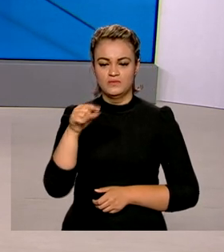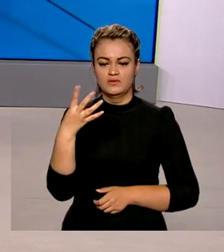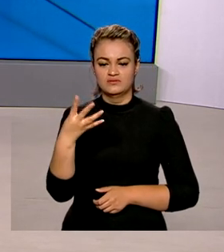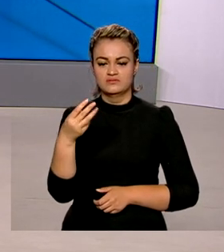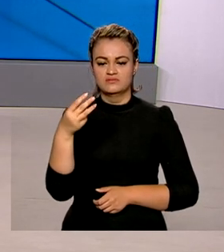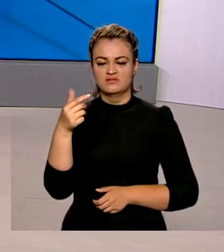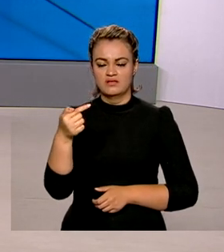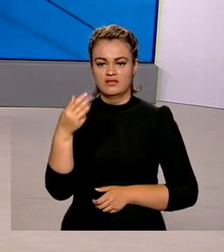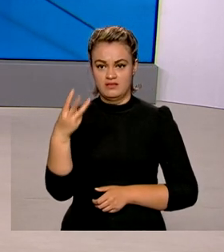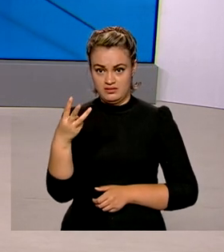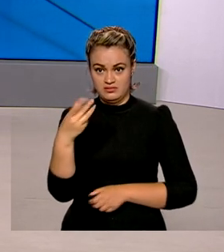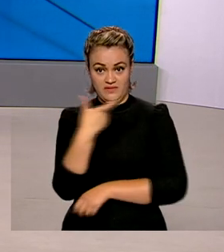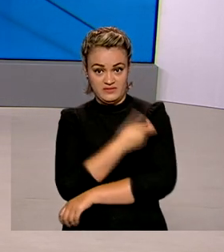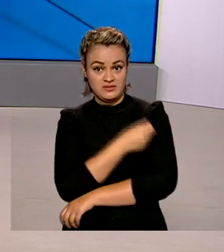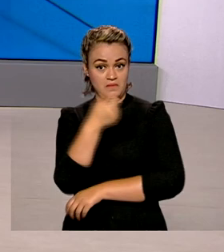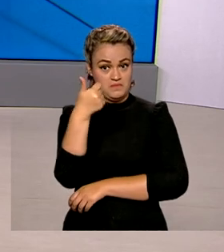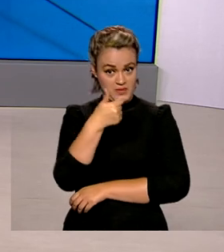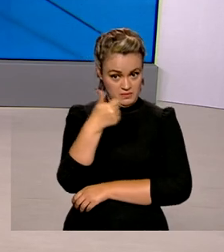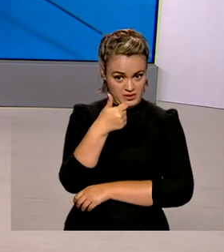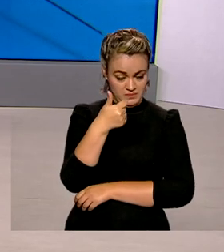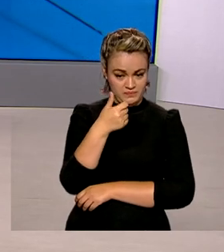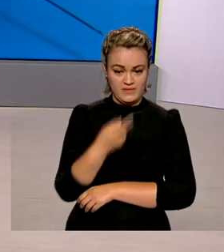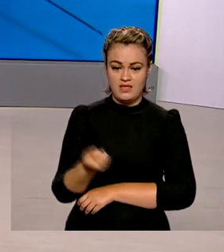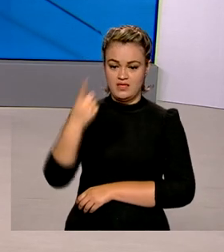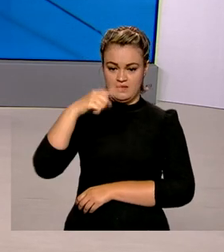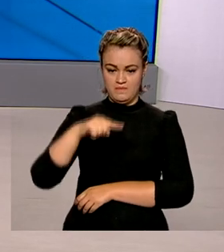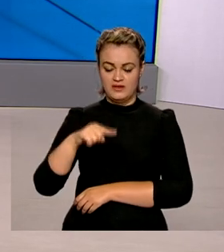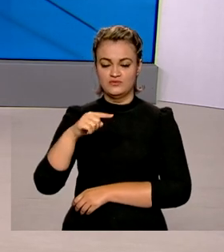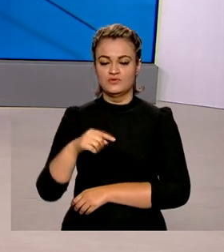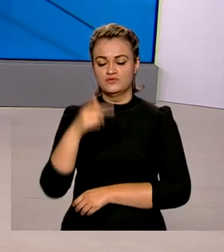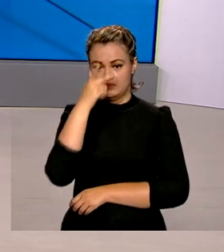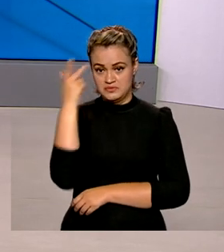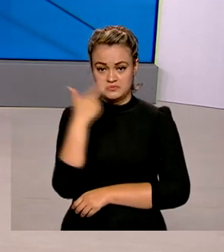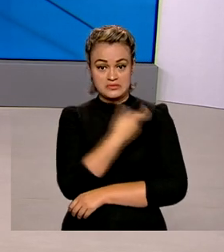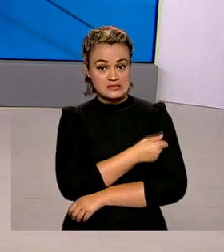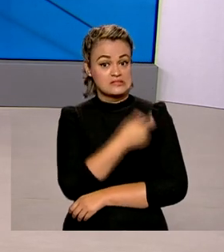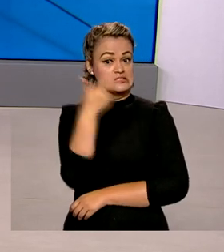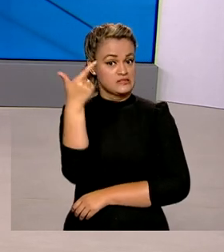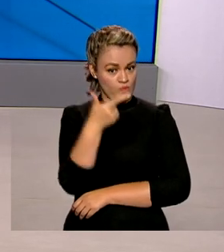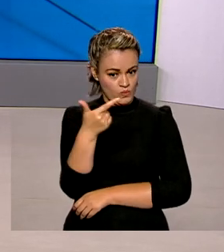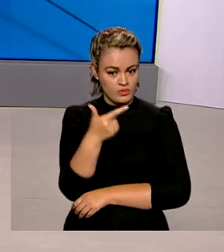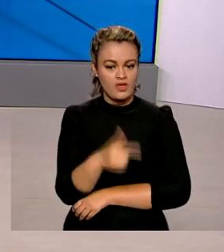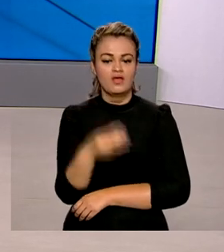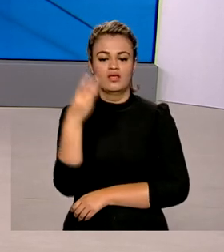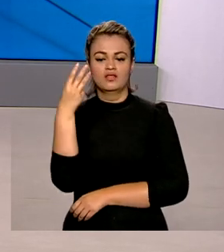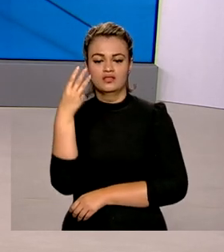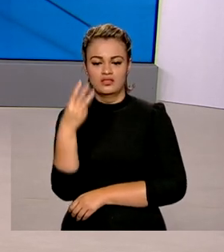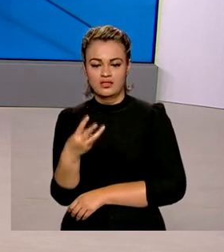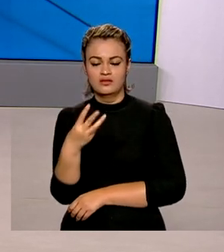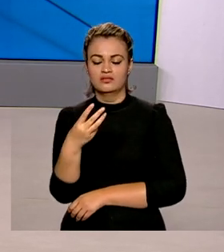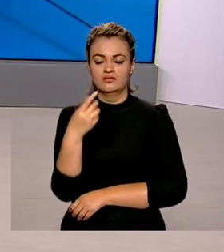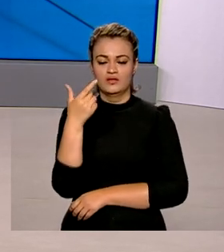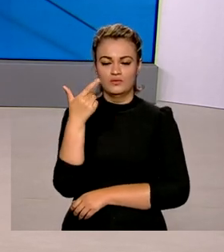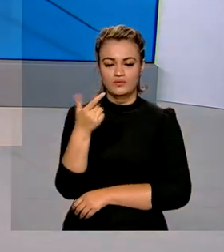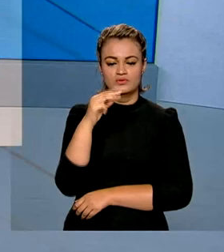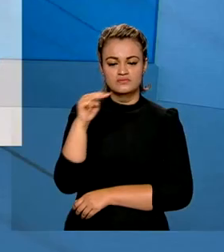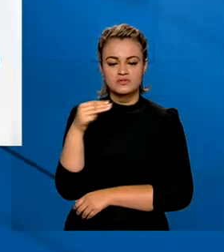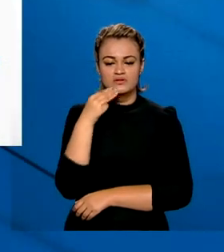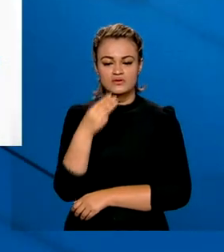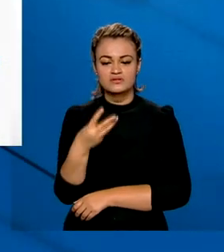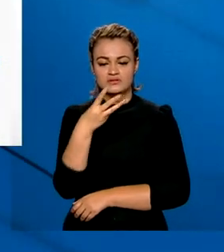86.578.473 brasileiros tomaram aí a primeira dose da vacina e o número de brasileiros que tomaram a segunda dose ou a dose única da